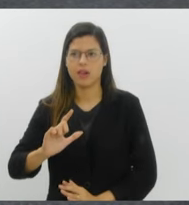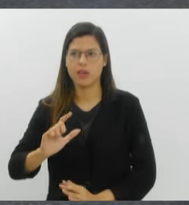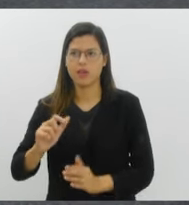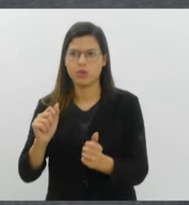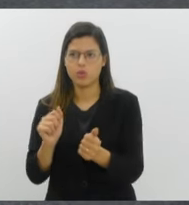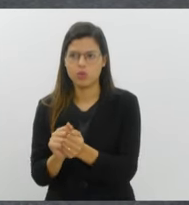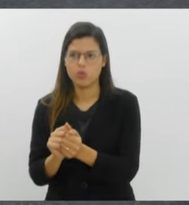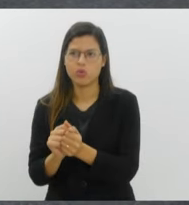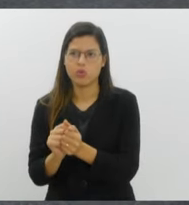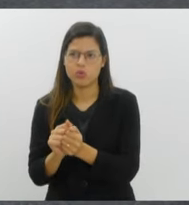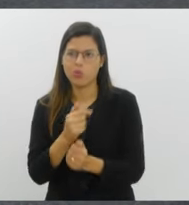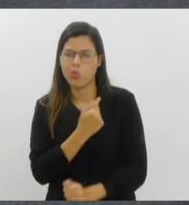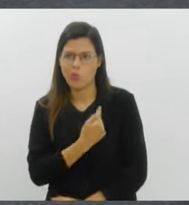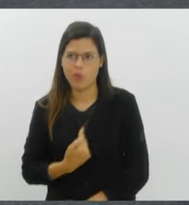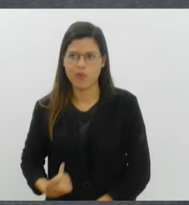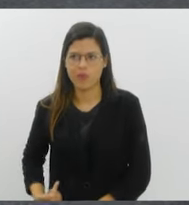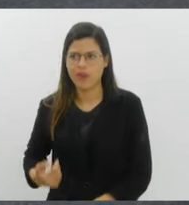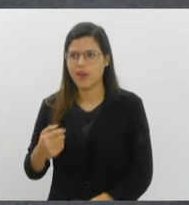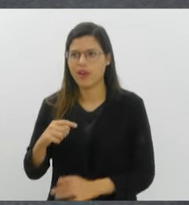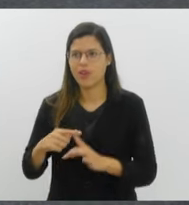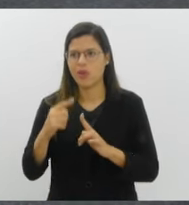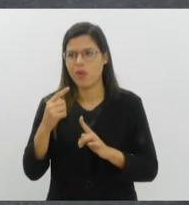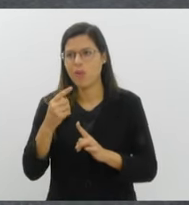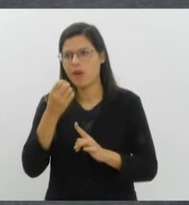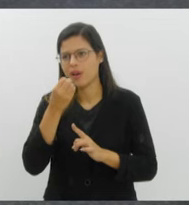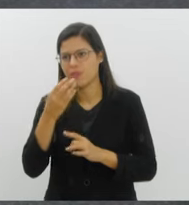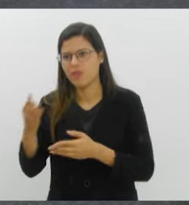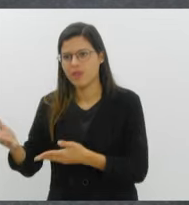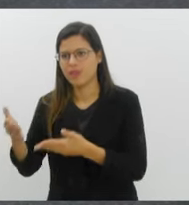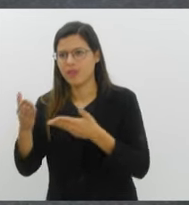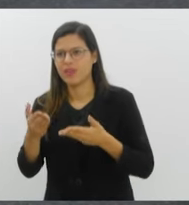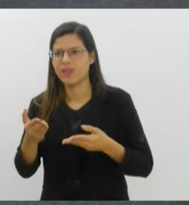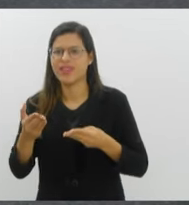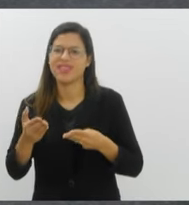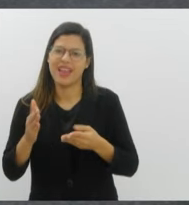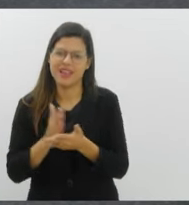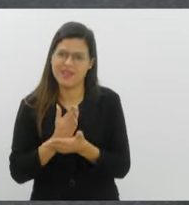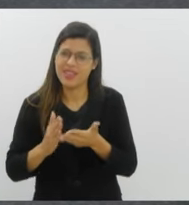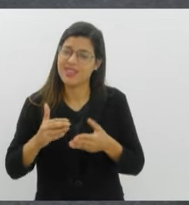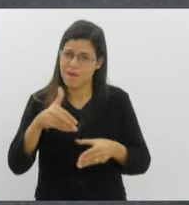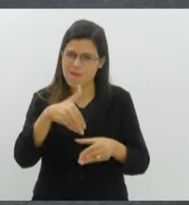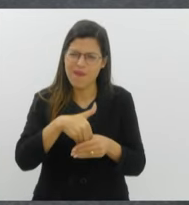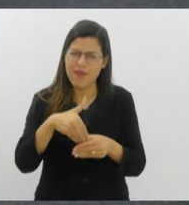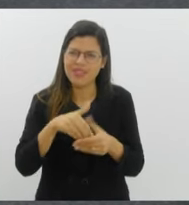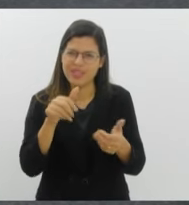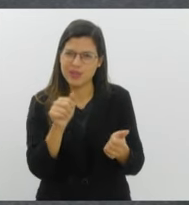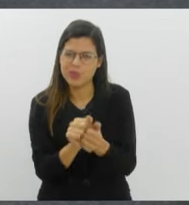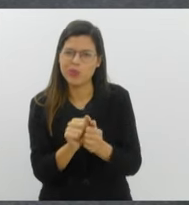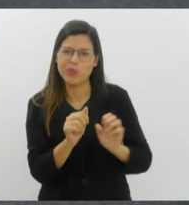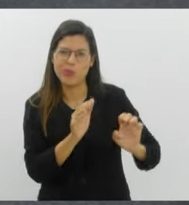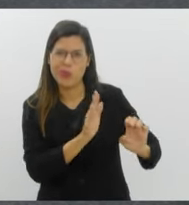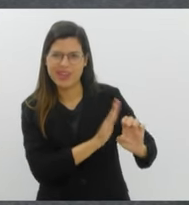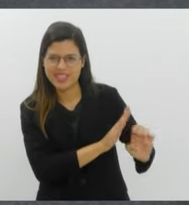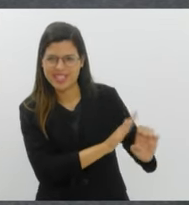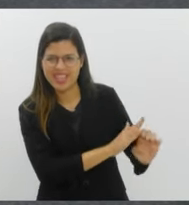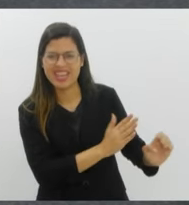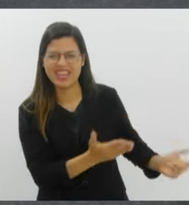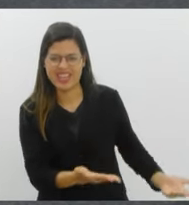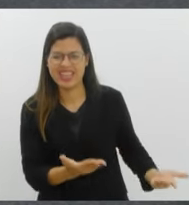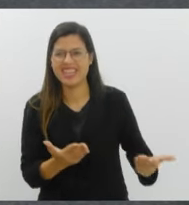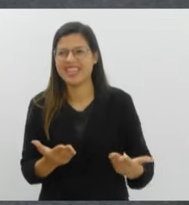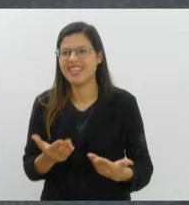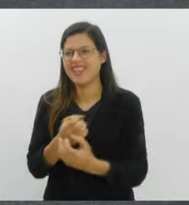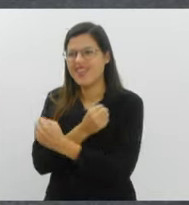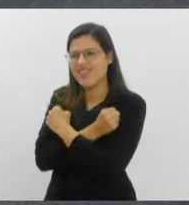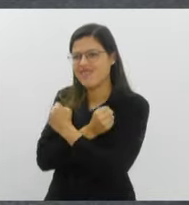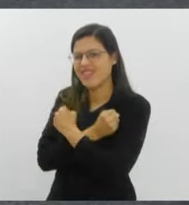do governo, mas te dando as boas-vindas, faça um pedido. De vez em quando, vote com a oposição também, vote com a esquerda, para a gente ganhar mais um voto. Muito um abraço,